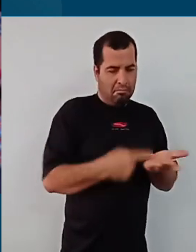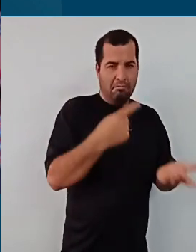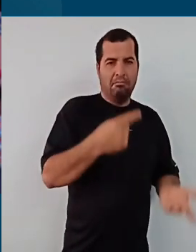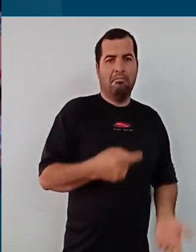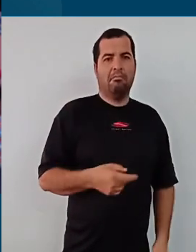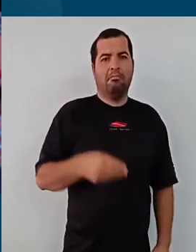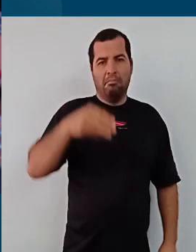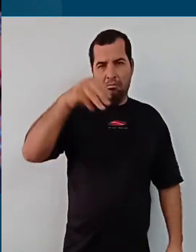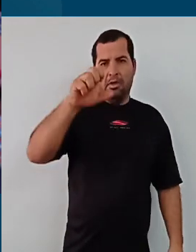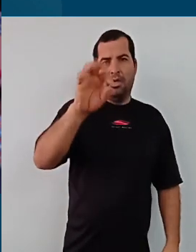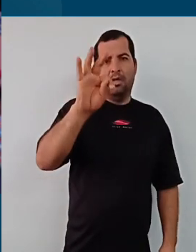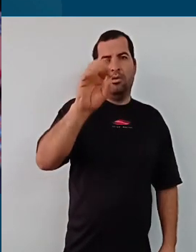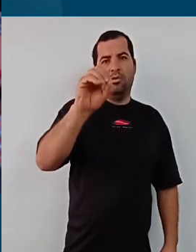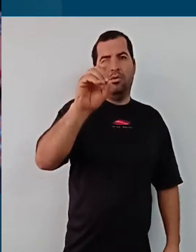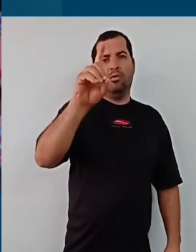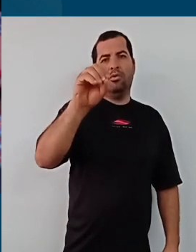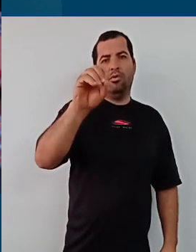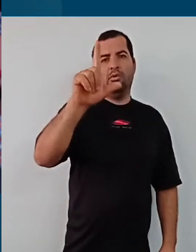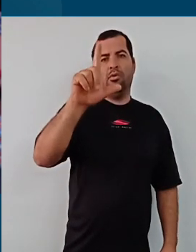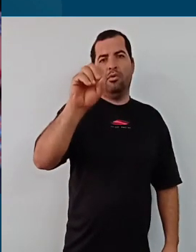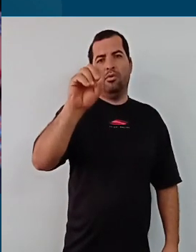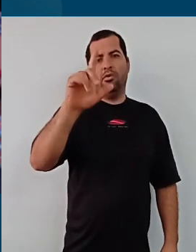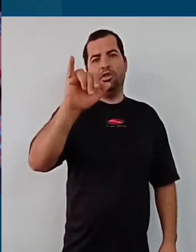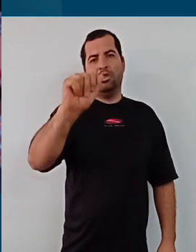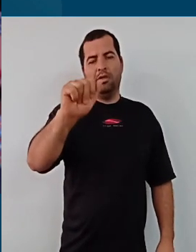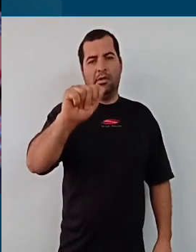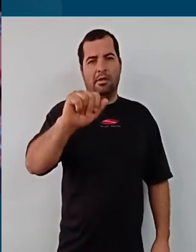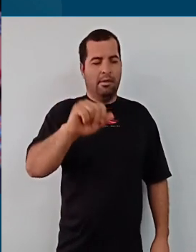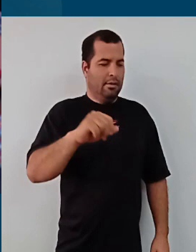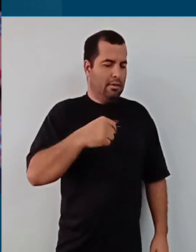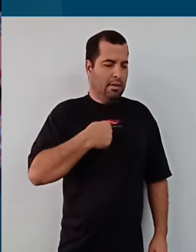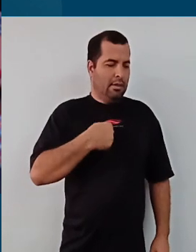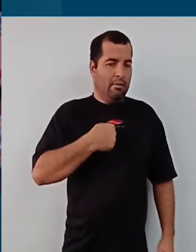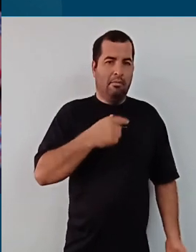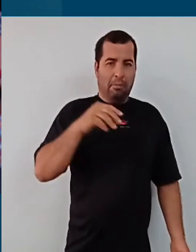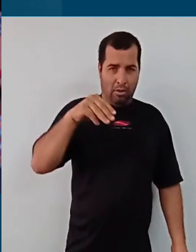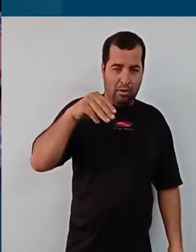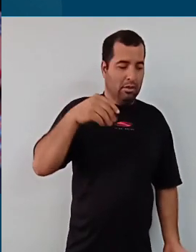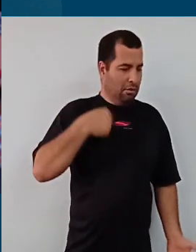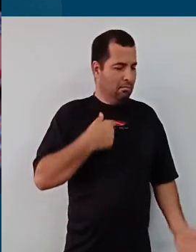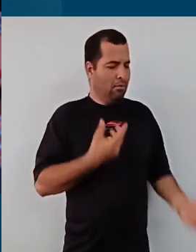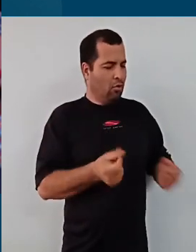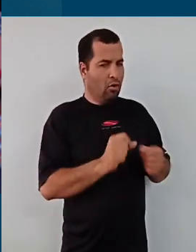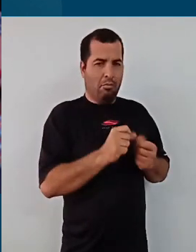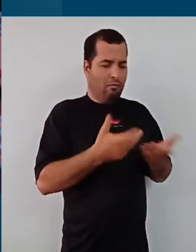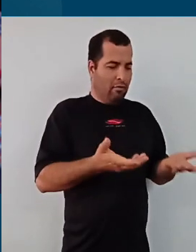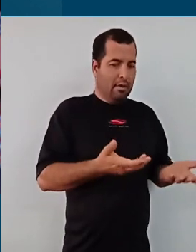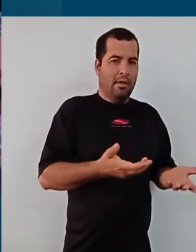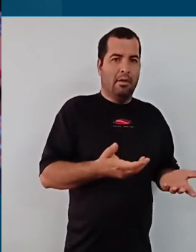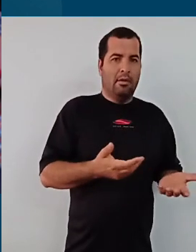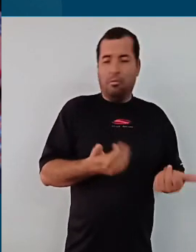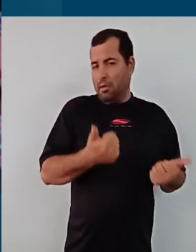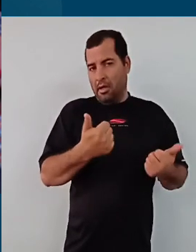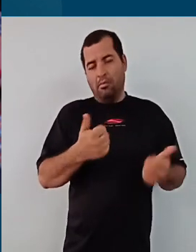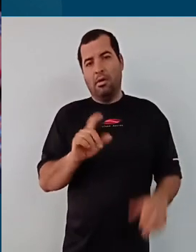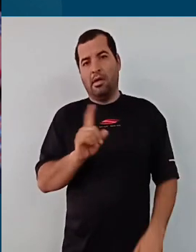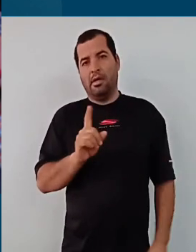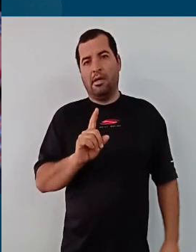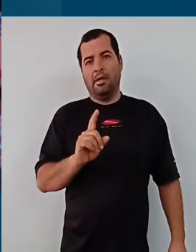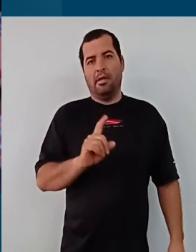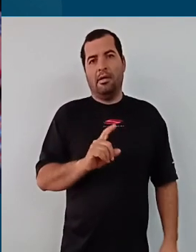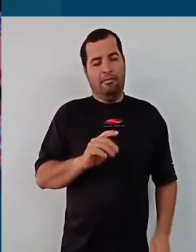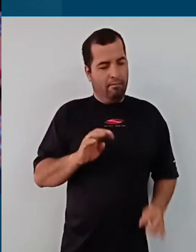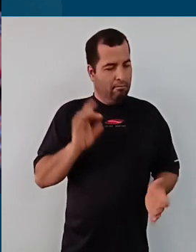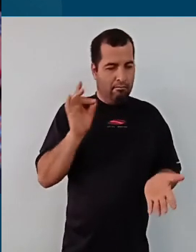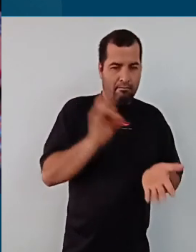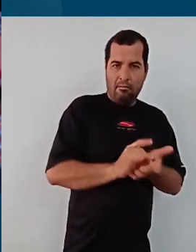moda, em função de alguma coisa que não, então eu trabalho com metodologia ativa e está tudo bem. Não, não é isso, porque de